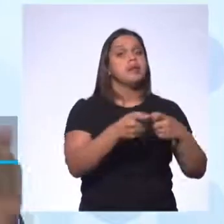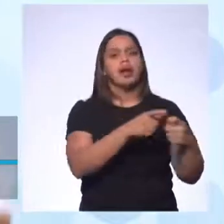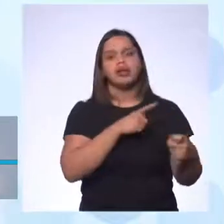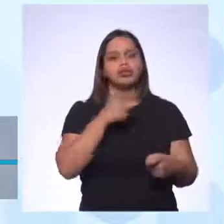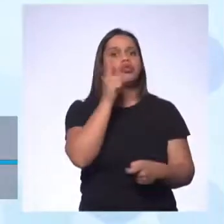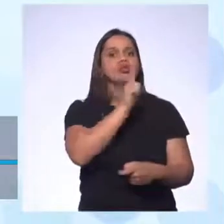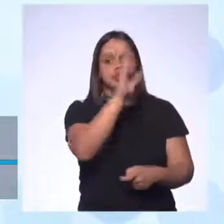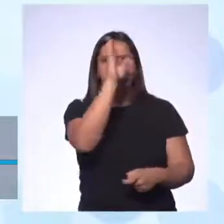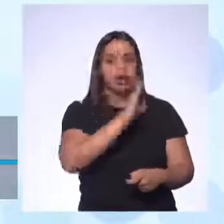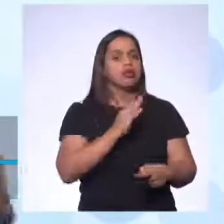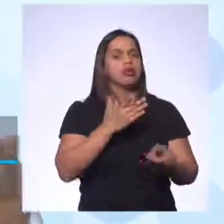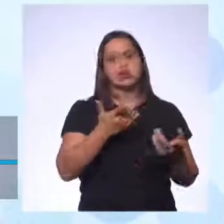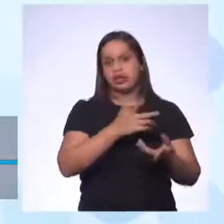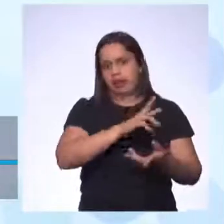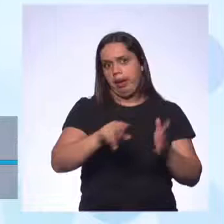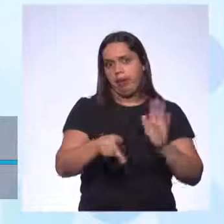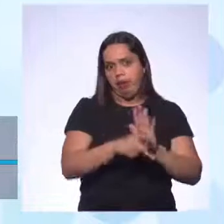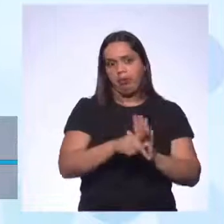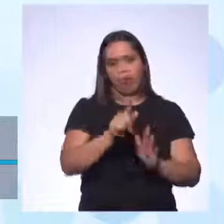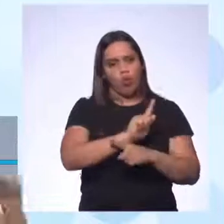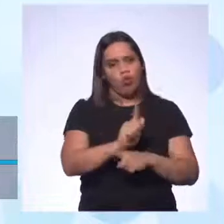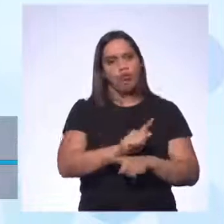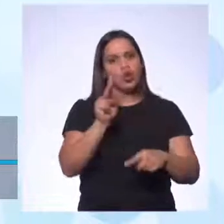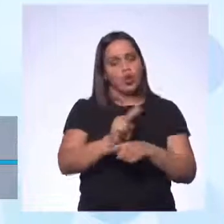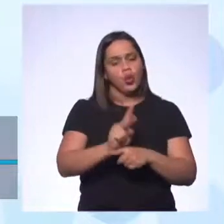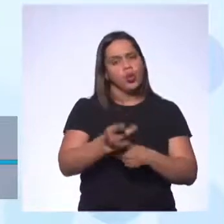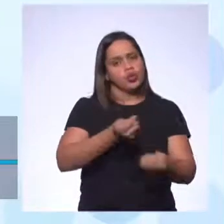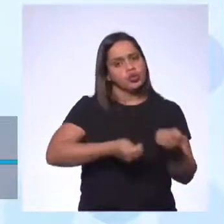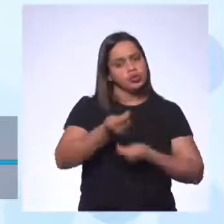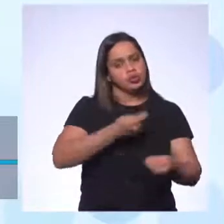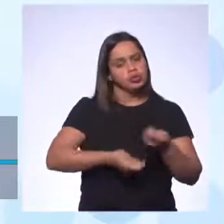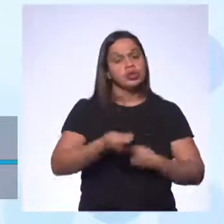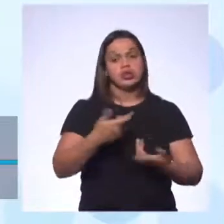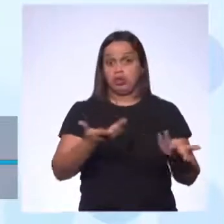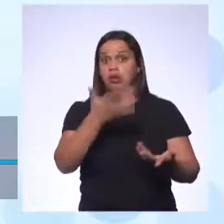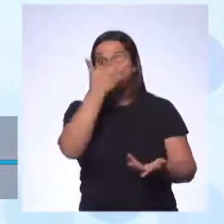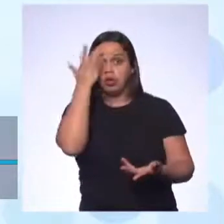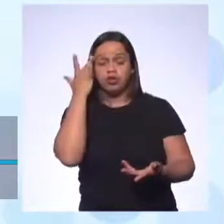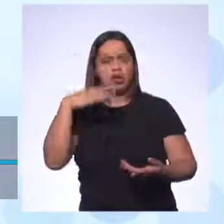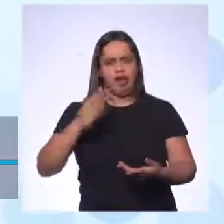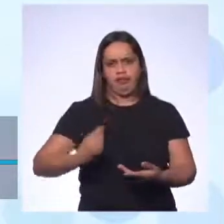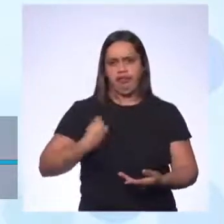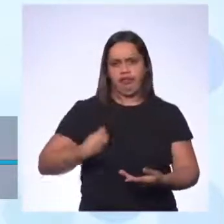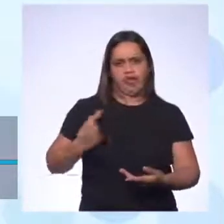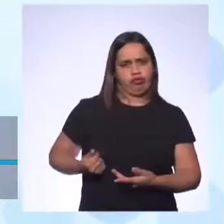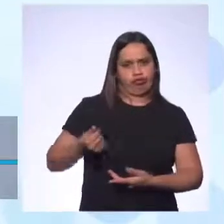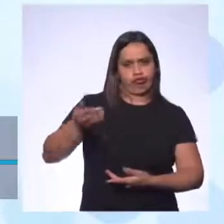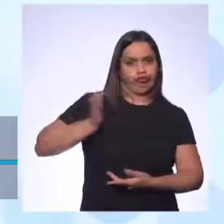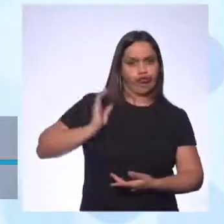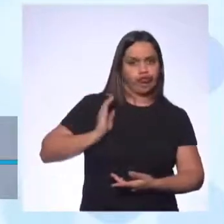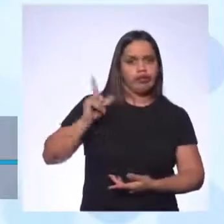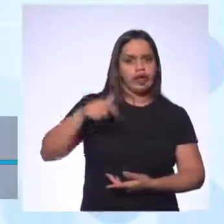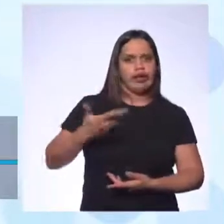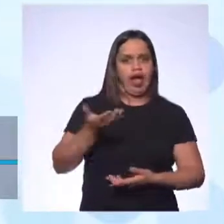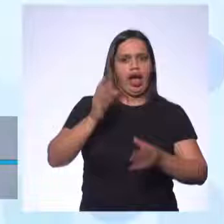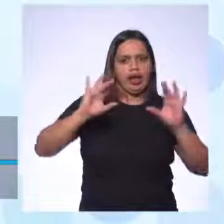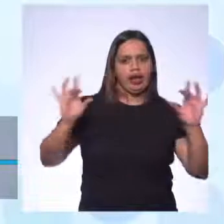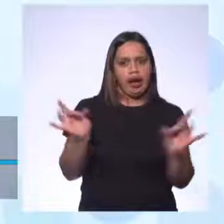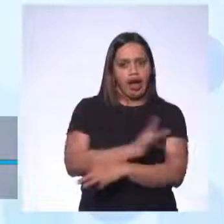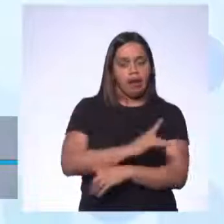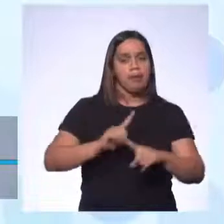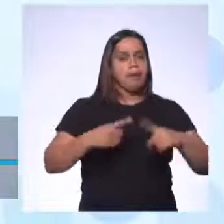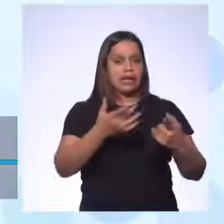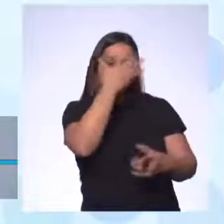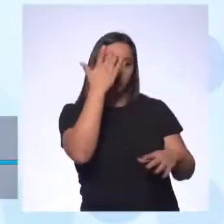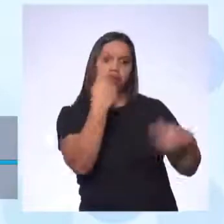mais bem vividas, mais bem nascidas, mais bem criadas, né, queiram a extinção dele. Tá? Mas para aqueles que necessitam muito,